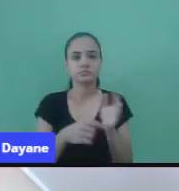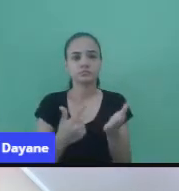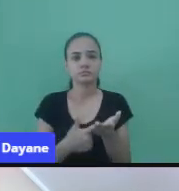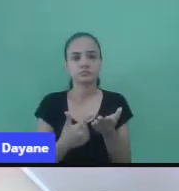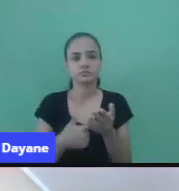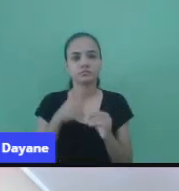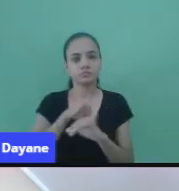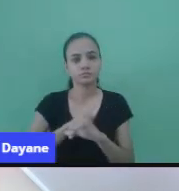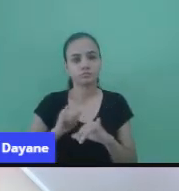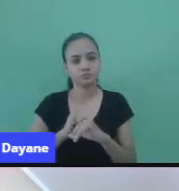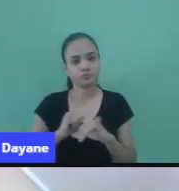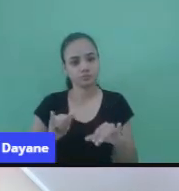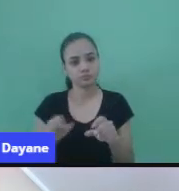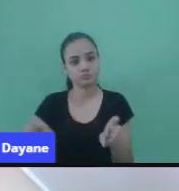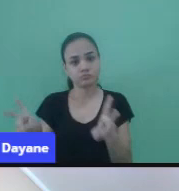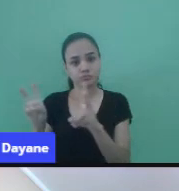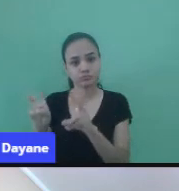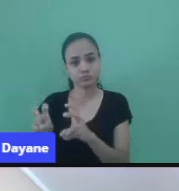bem curtinho,